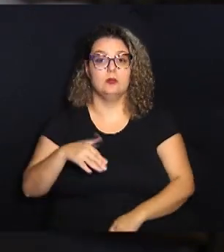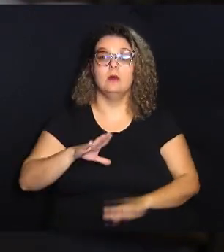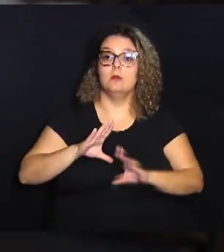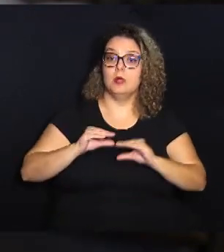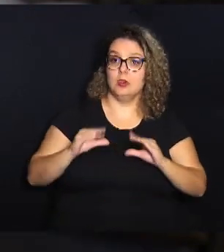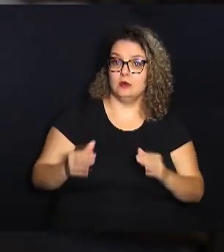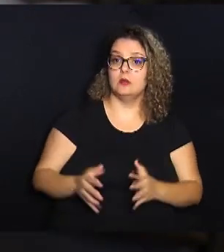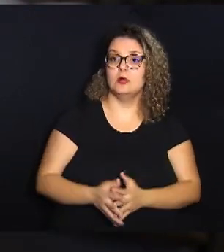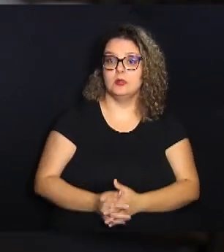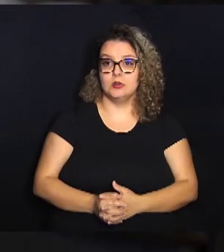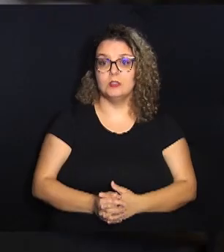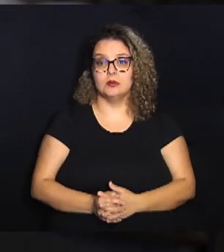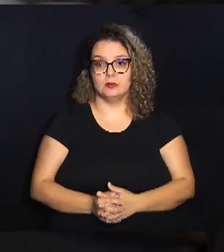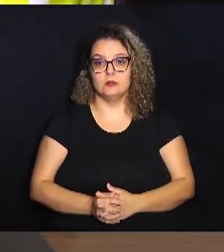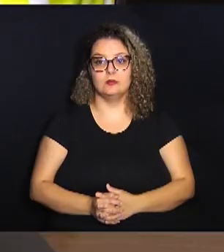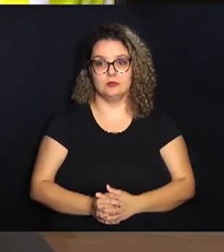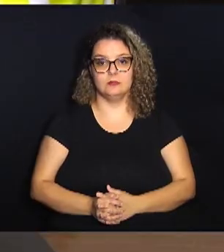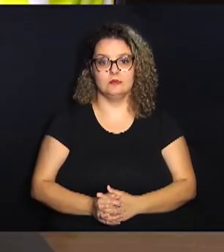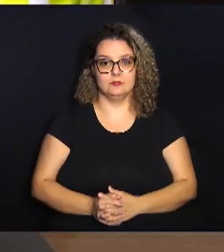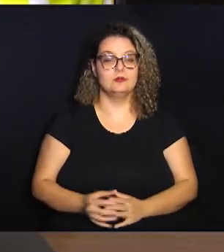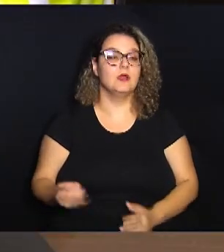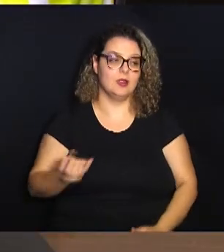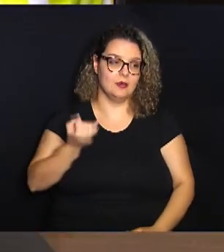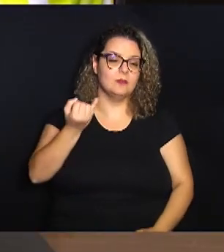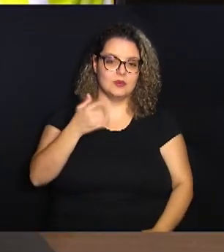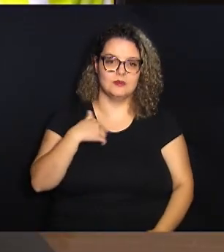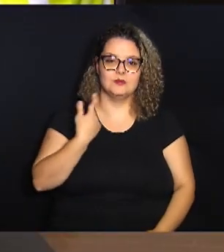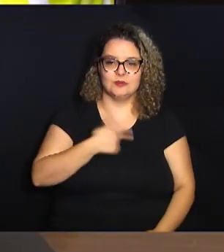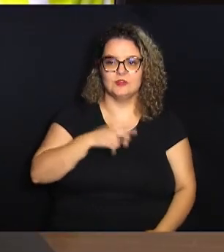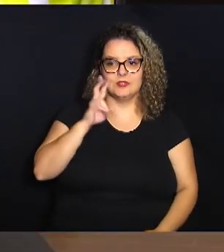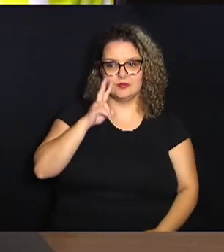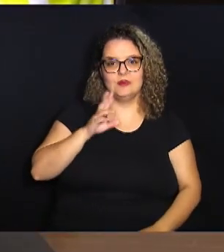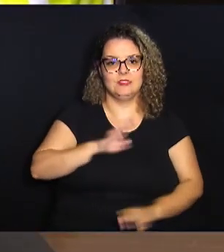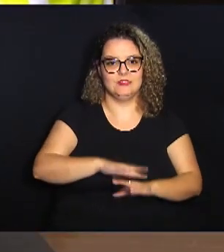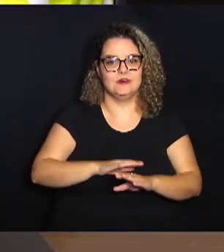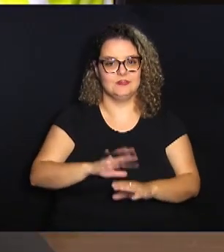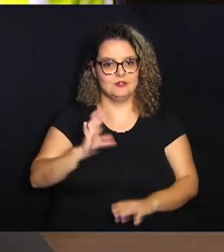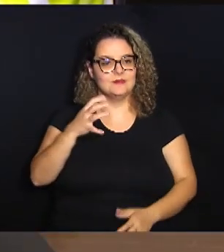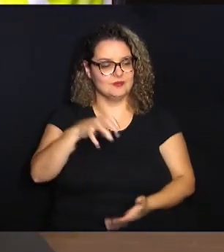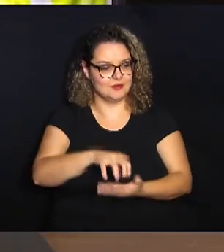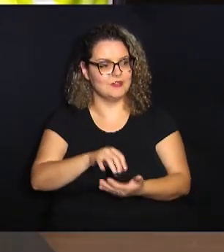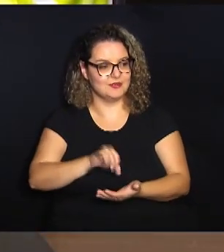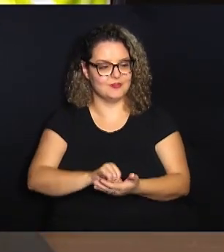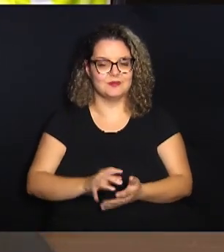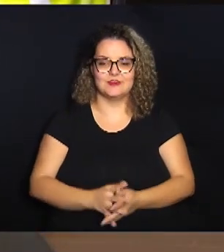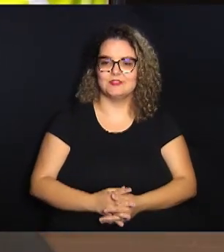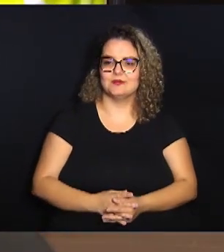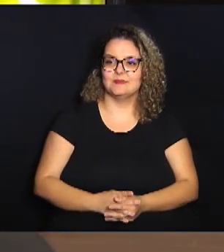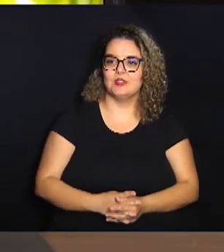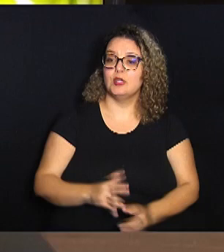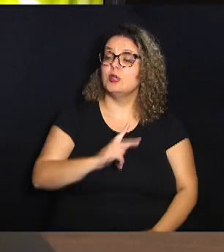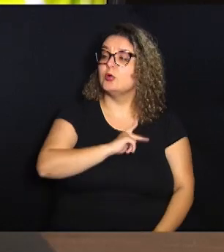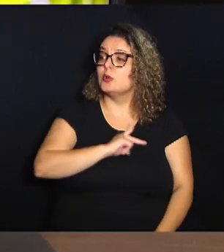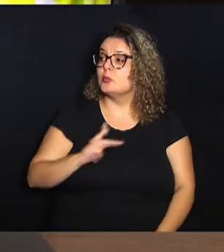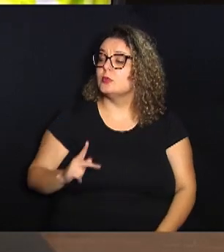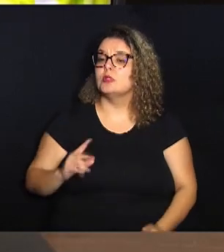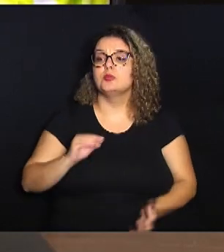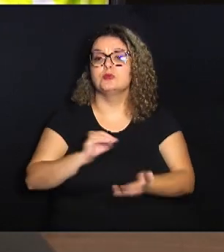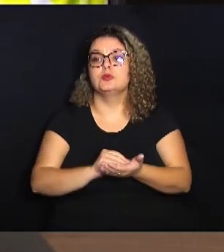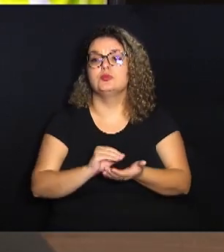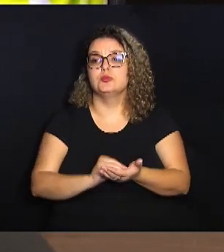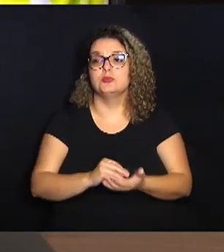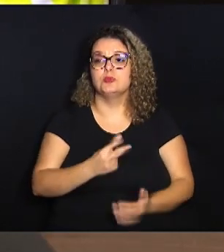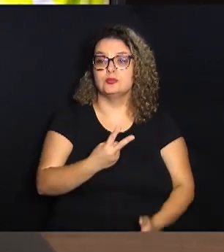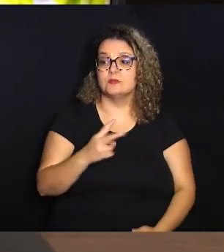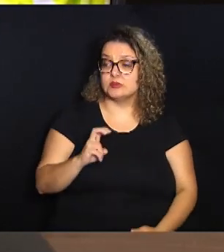conforto. É muito importante a gente ver essas ações acontecendo no centro de Campinas. Presidente, no último dia 26